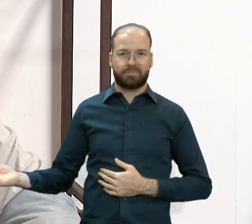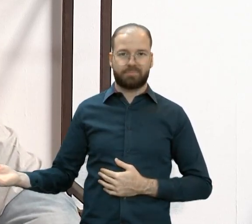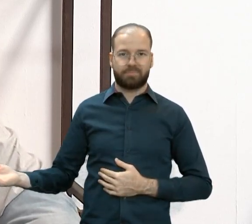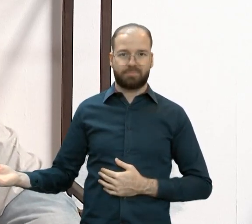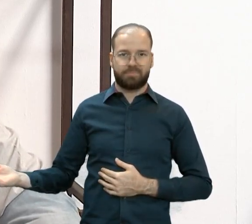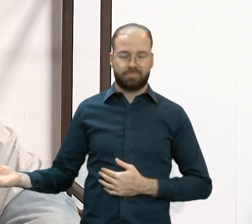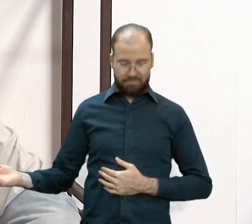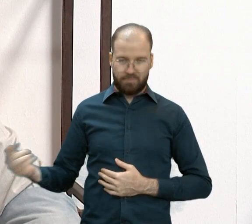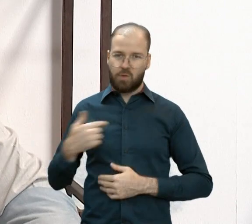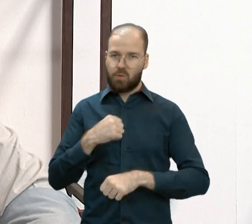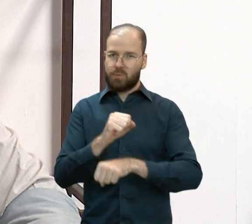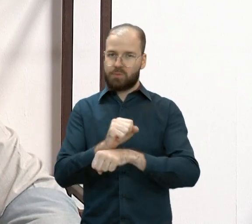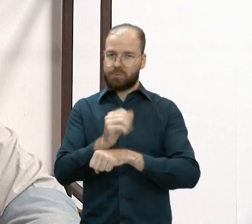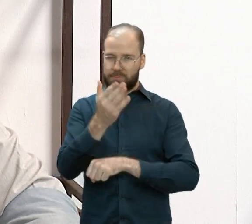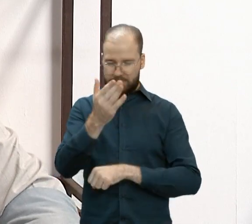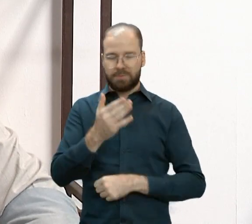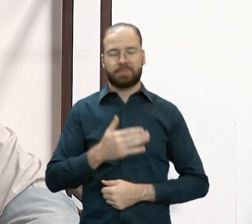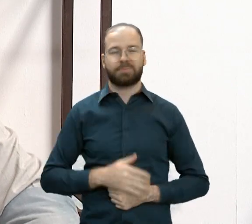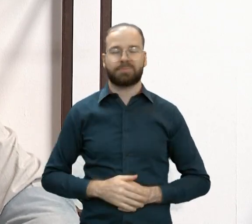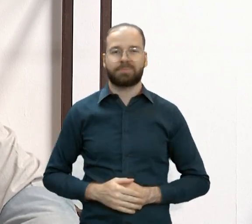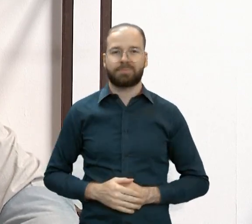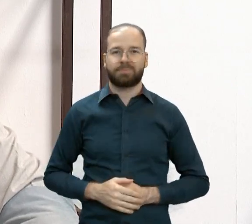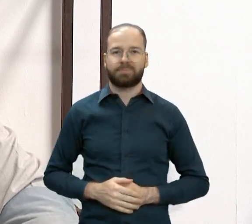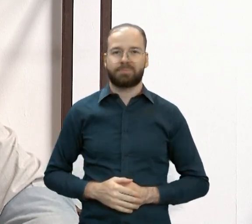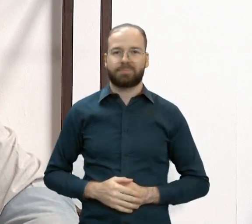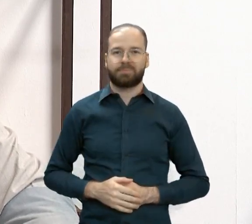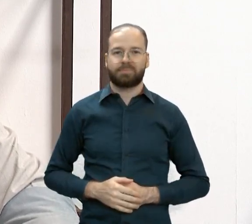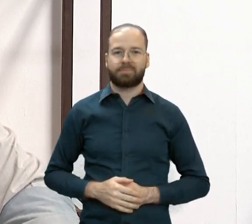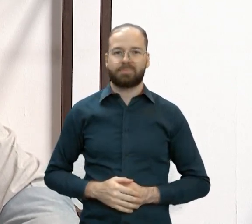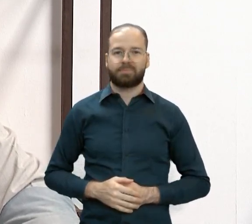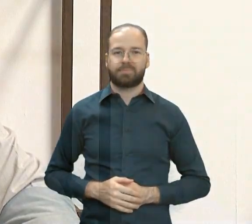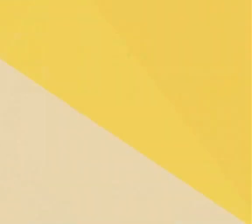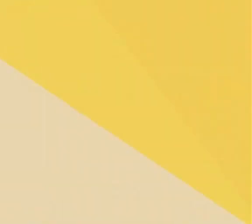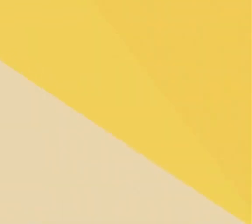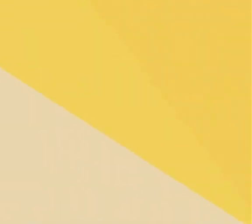62991811406. Eu te aguardo, até já.